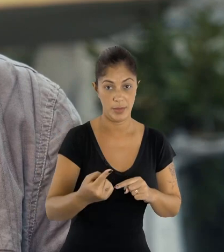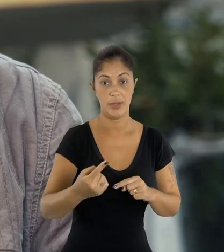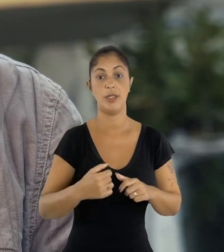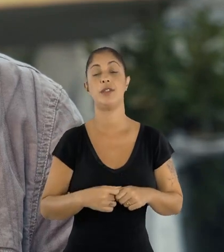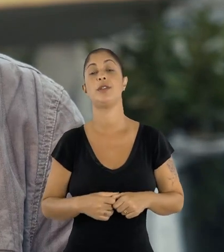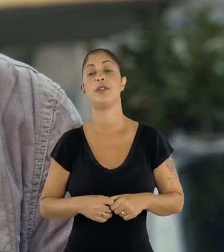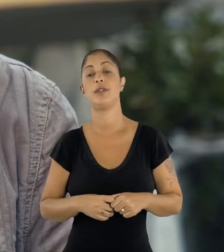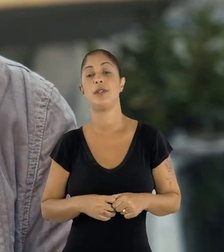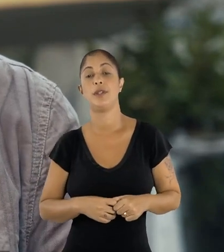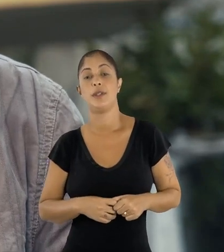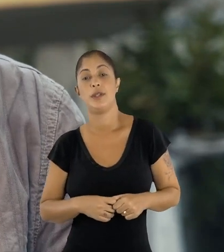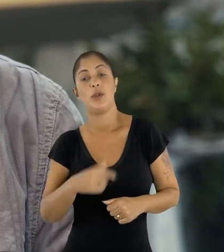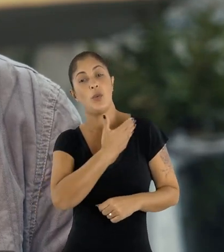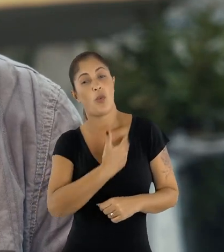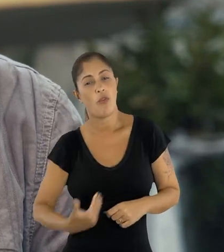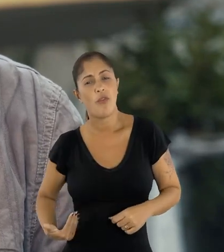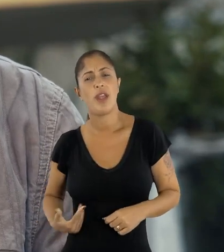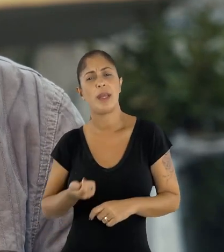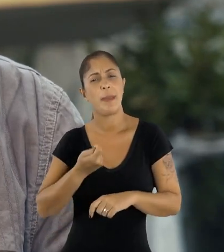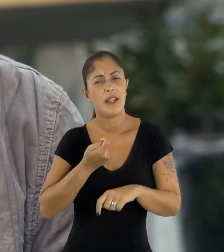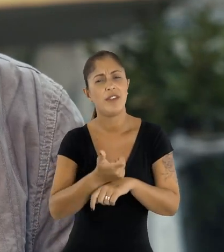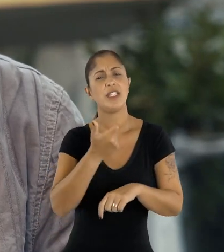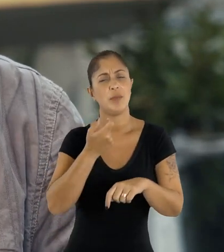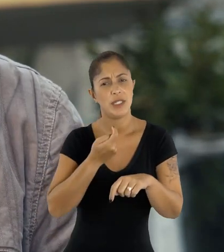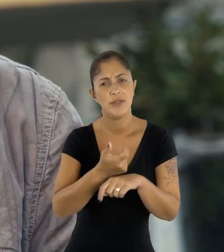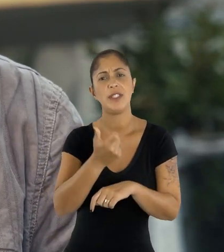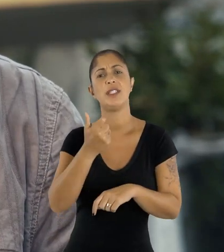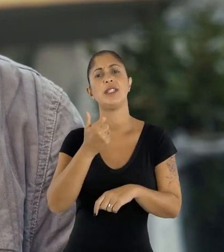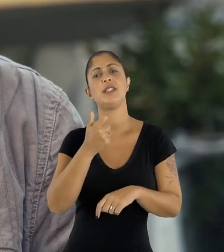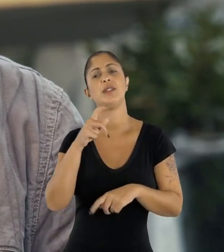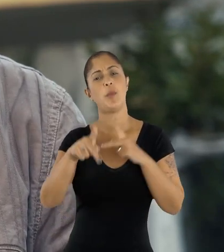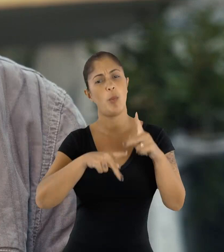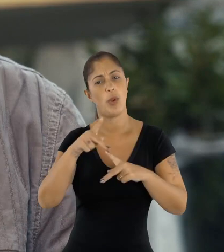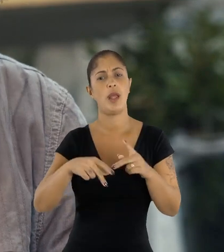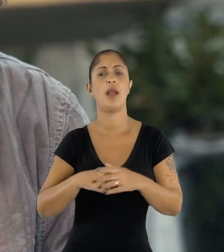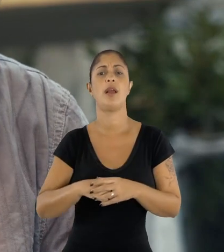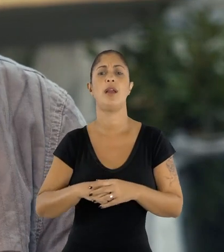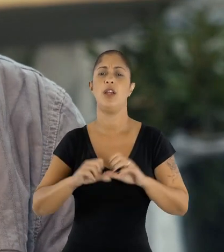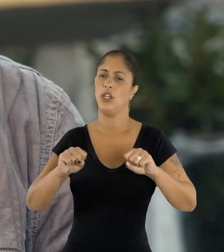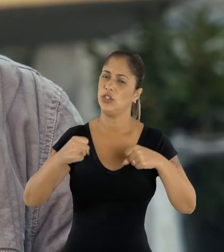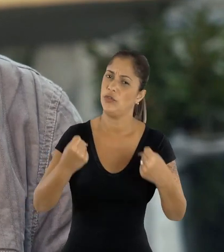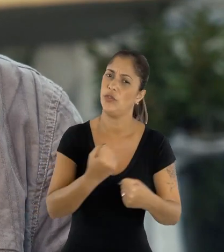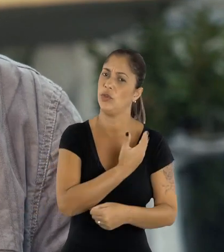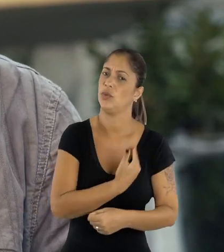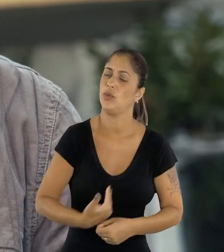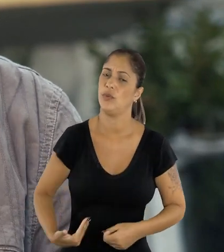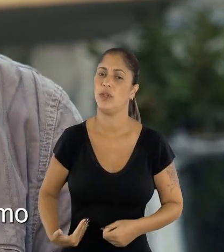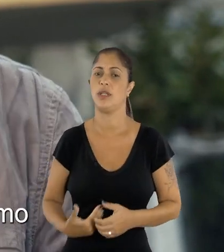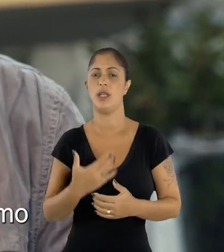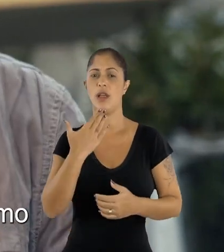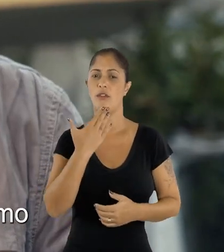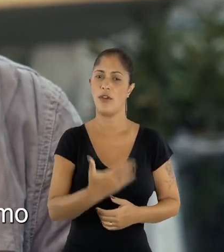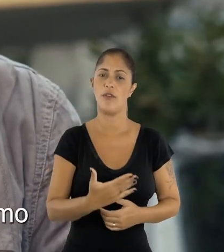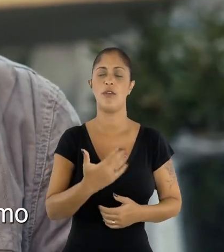do exercício de um governo de tanto benefício popular, de tanto esforço do governo